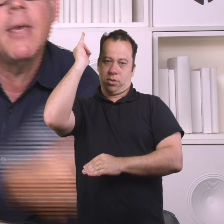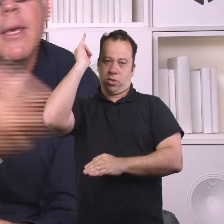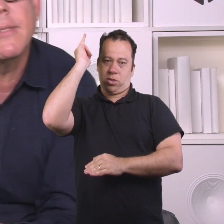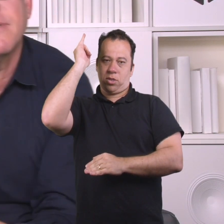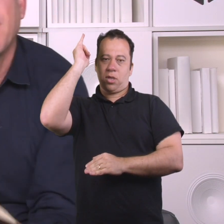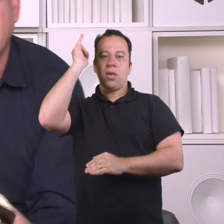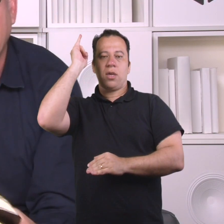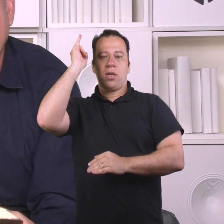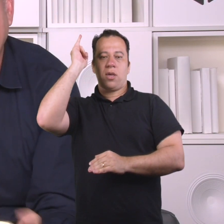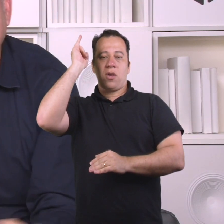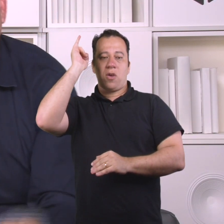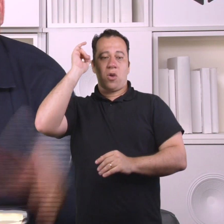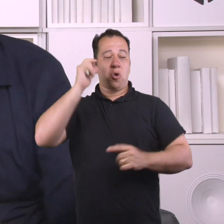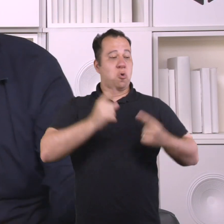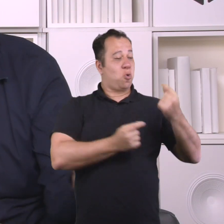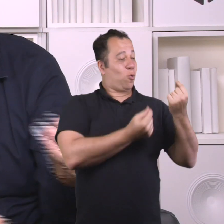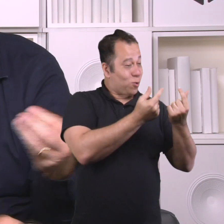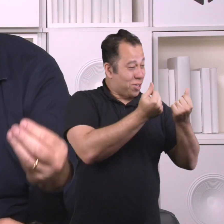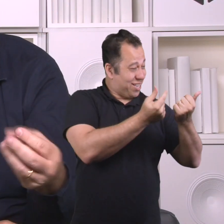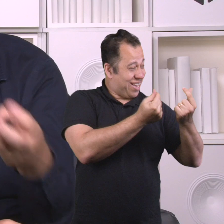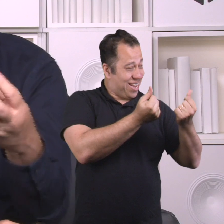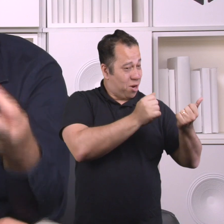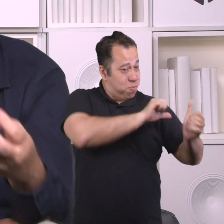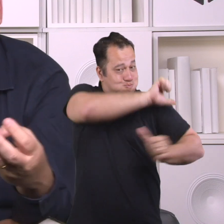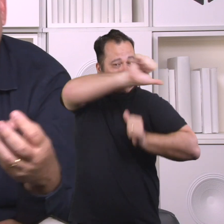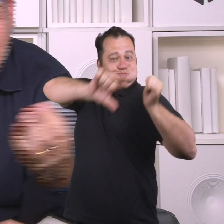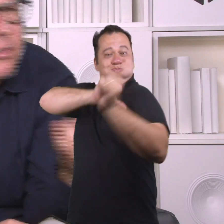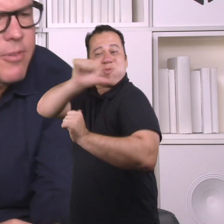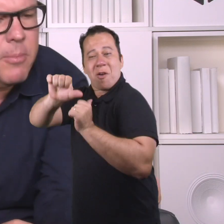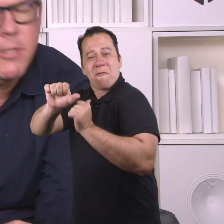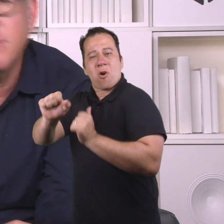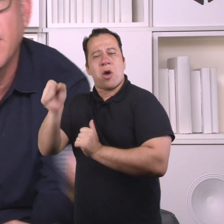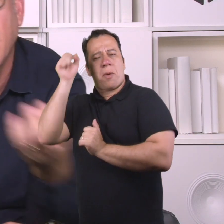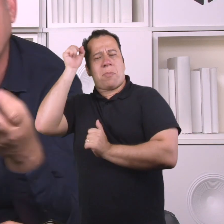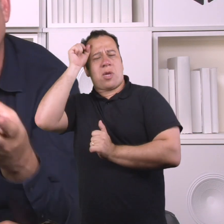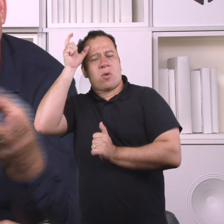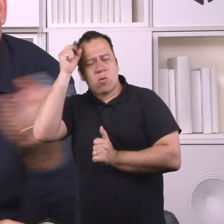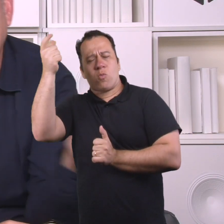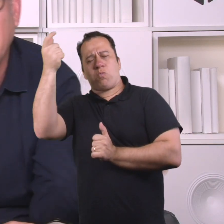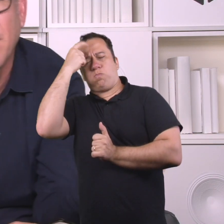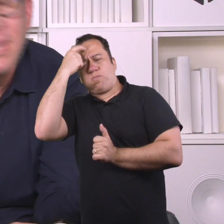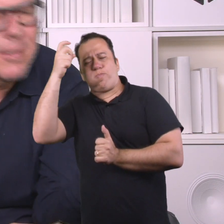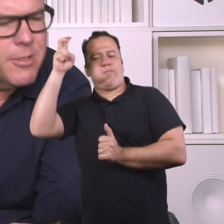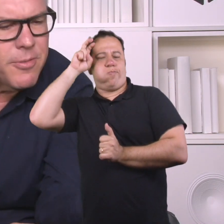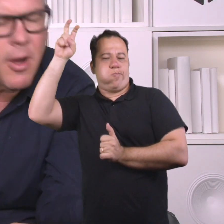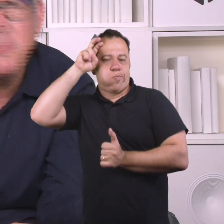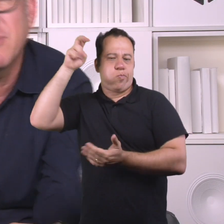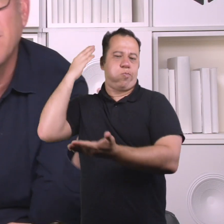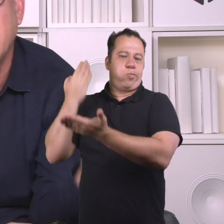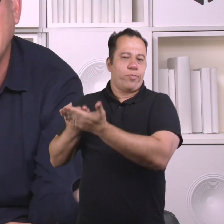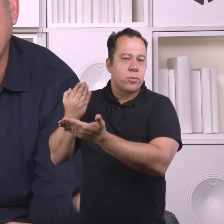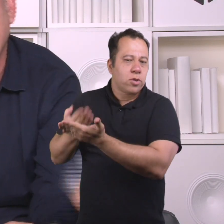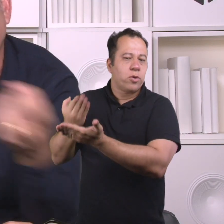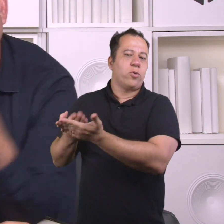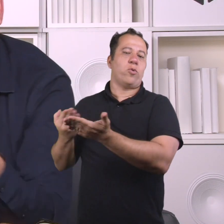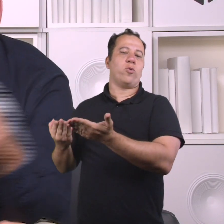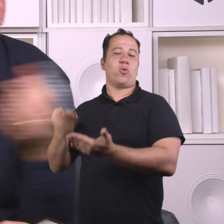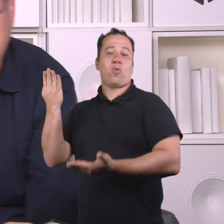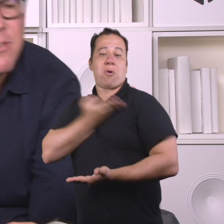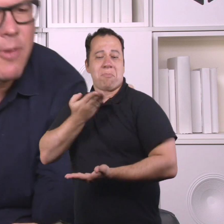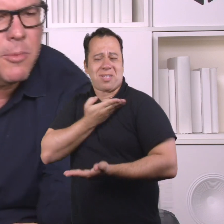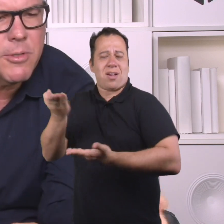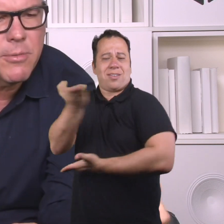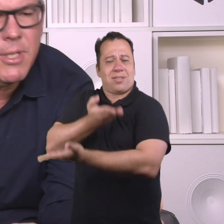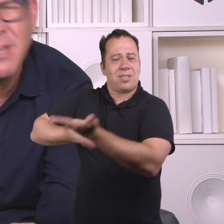dinheiro em riquezas maiores. Transforme seu dinheiro em cultura. Transforme seu dinheiro em conhecimento. Transforme o seu dinheiro em